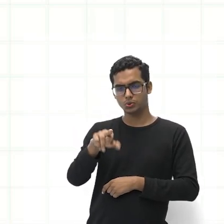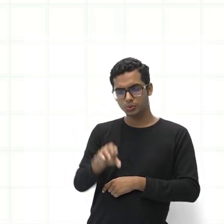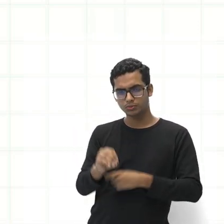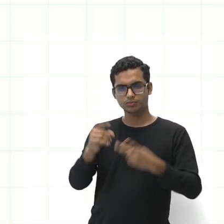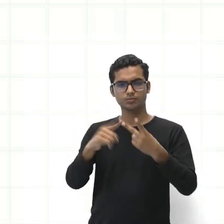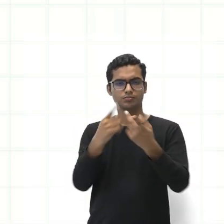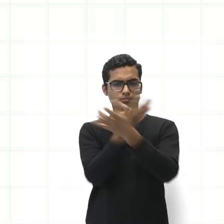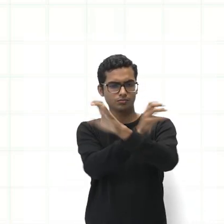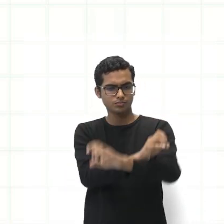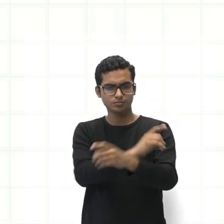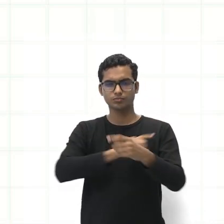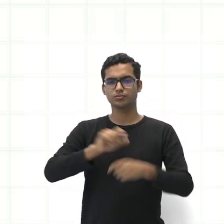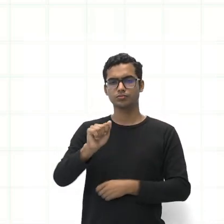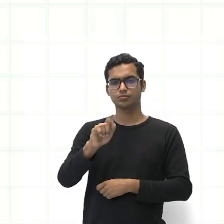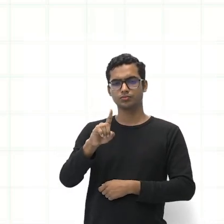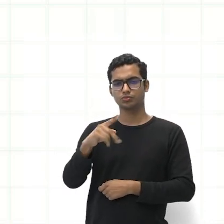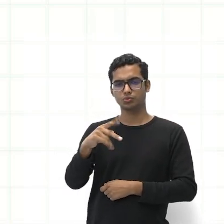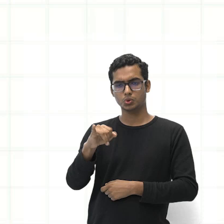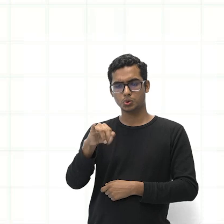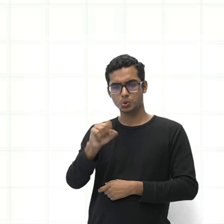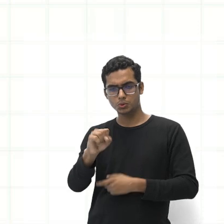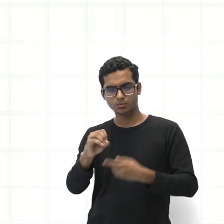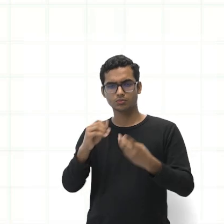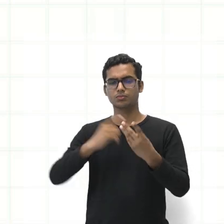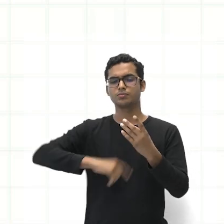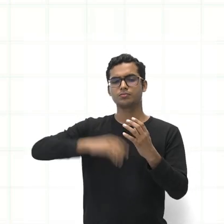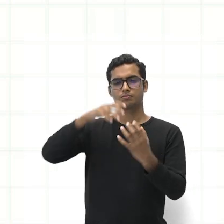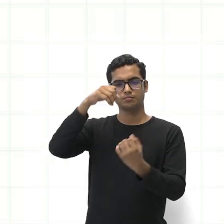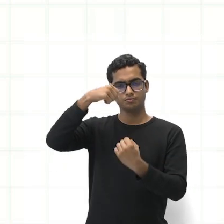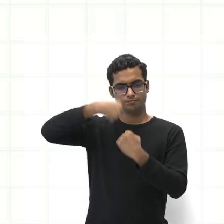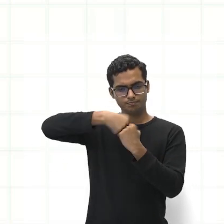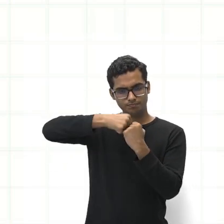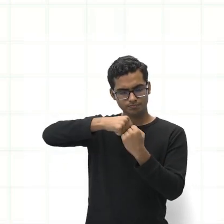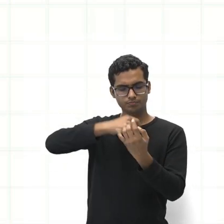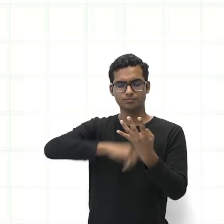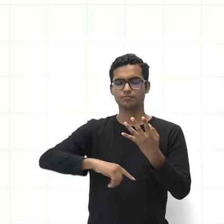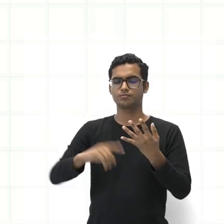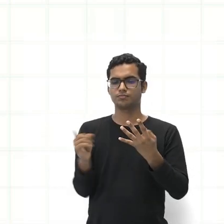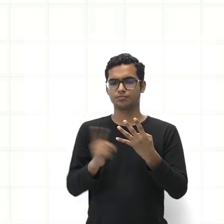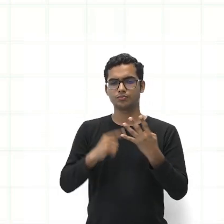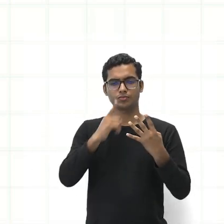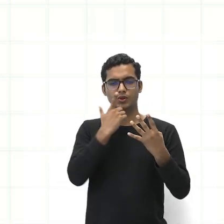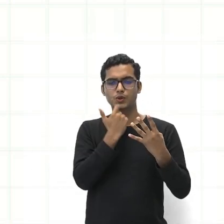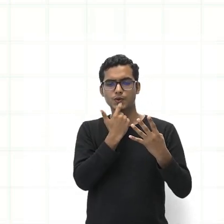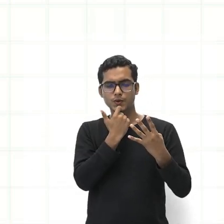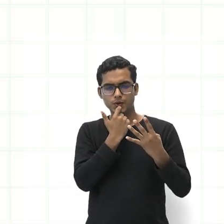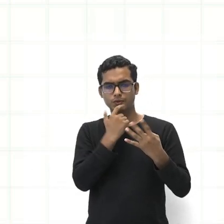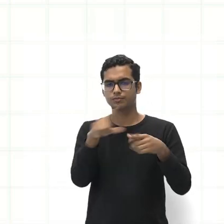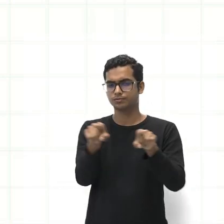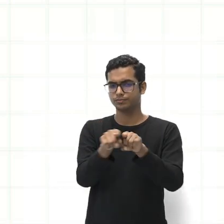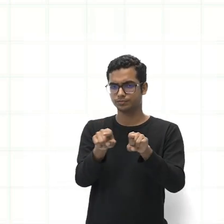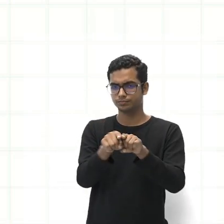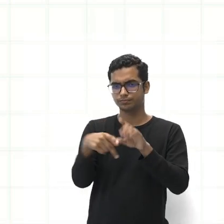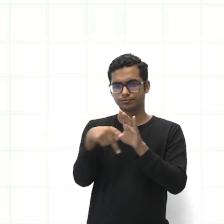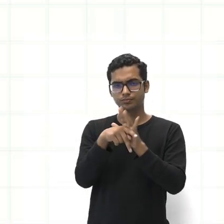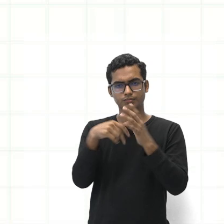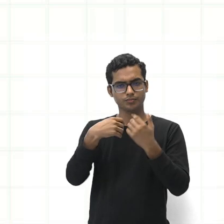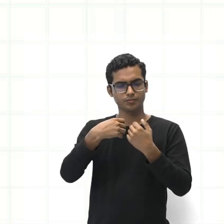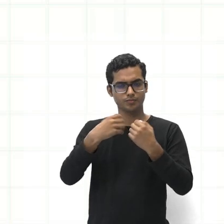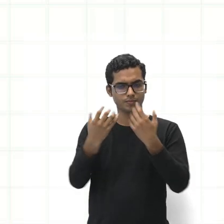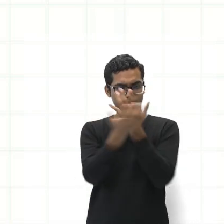ósseo, adiposo, cartilaginoso e sanguíneo. Observe aqui a